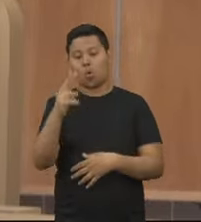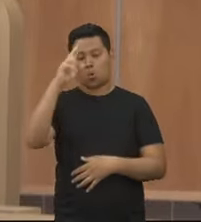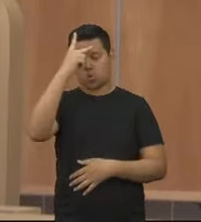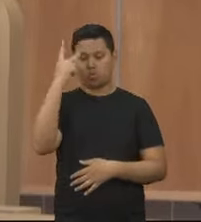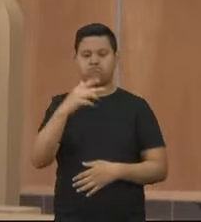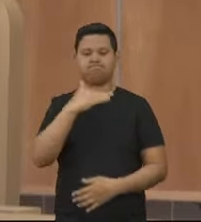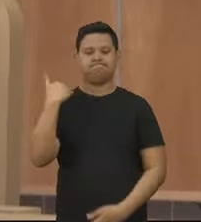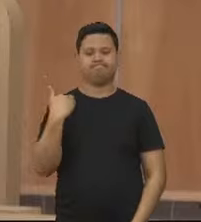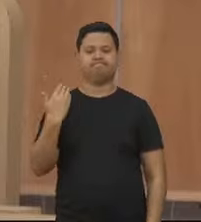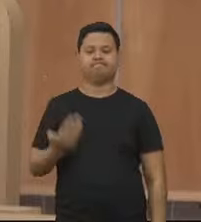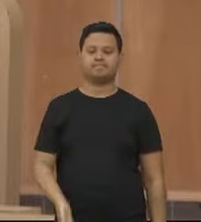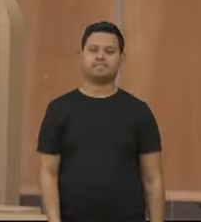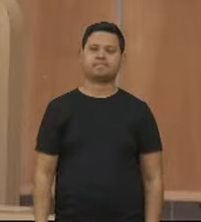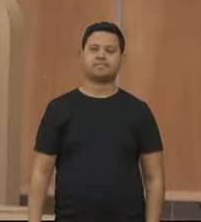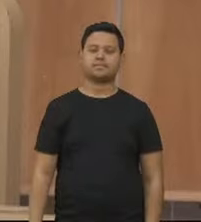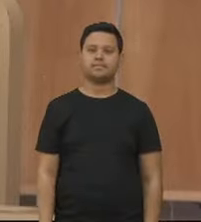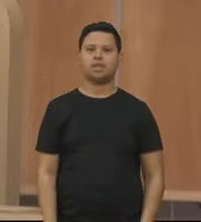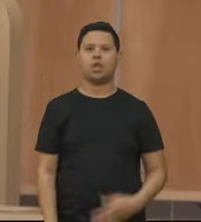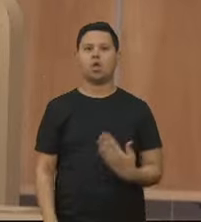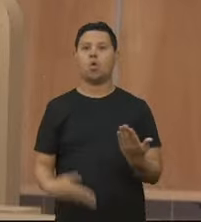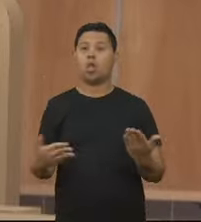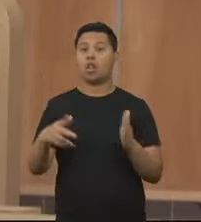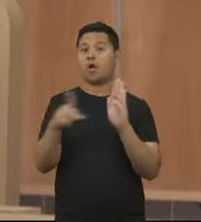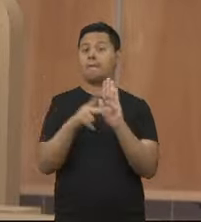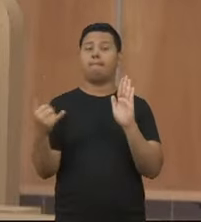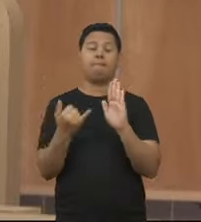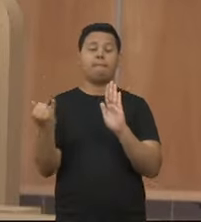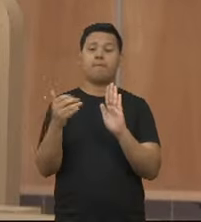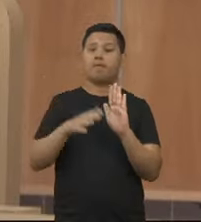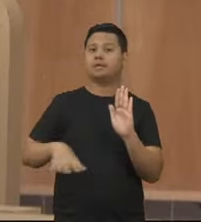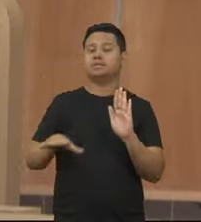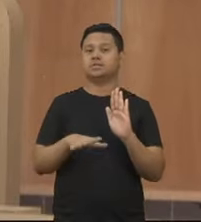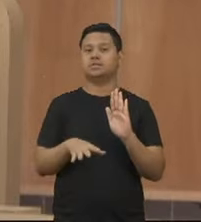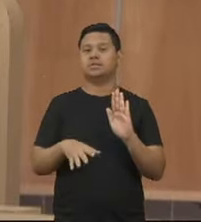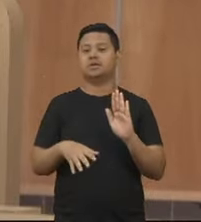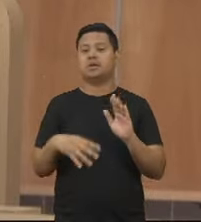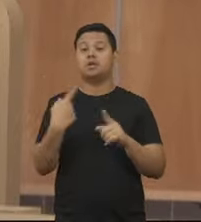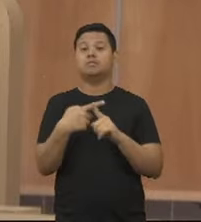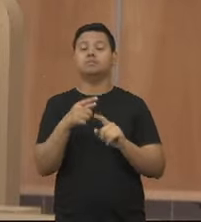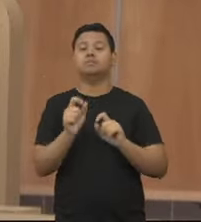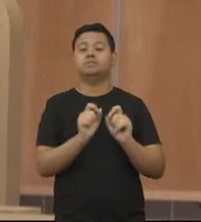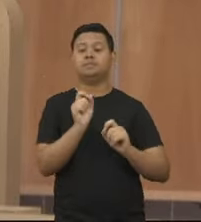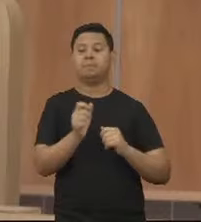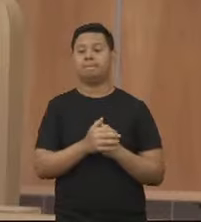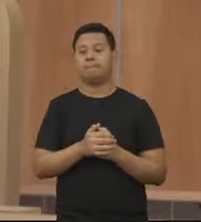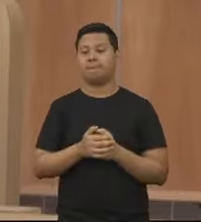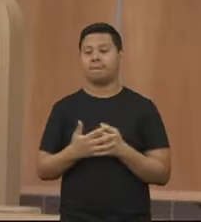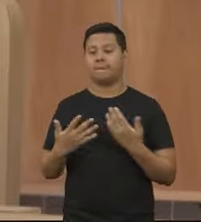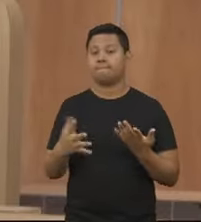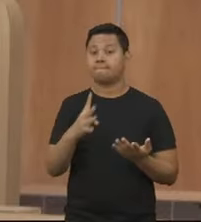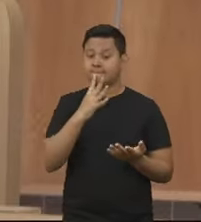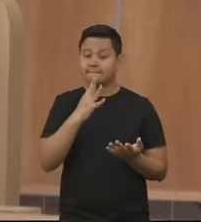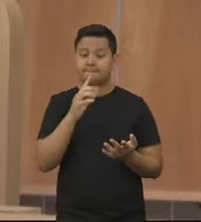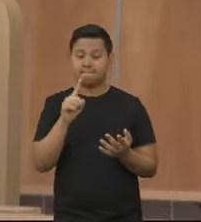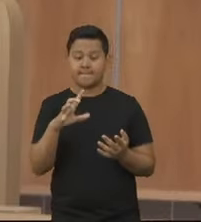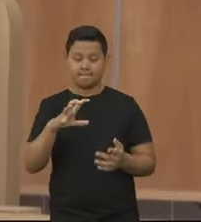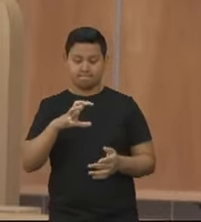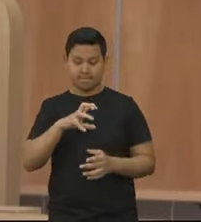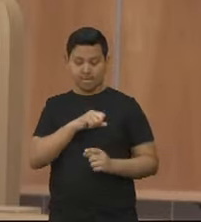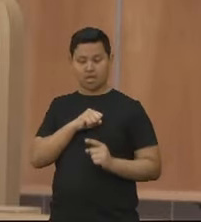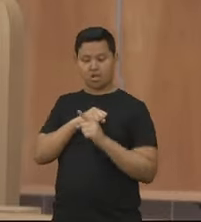perderem a vida. Então hoje é um projeto muito importante, porque ele reconhece quem